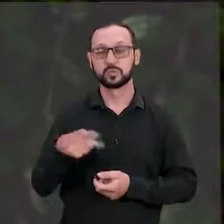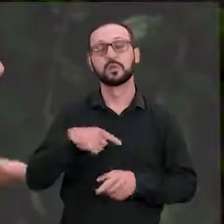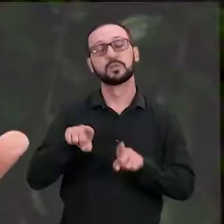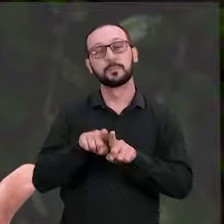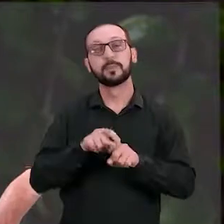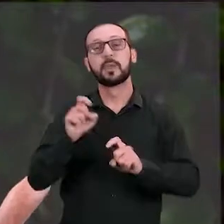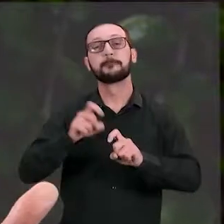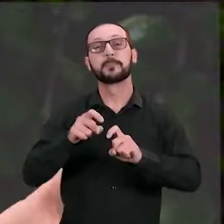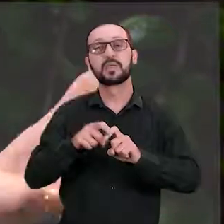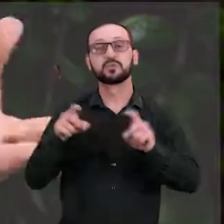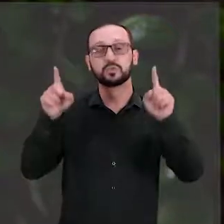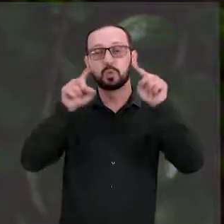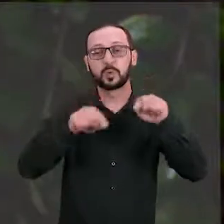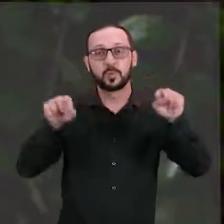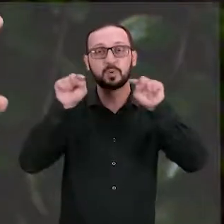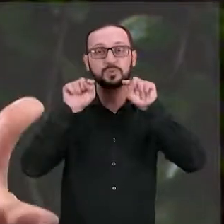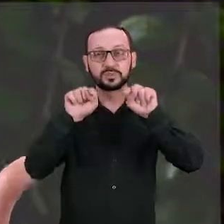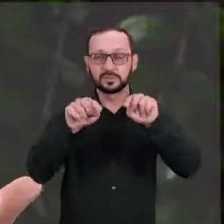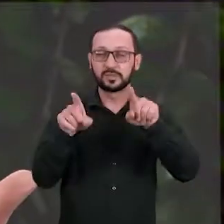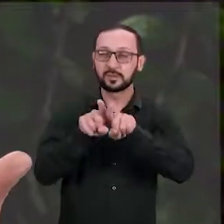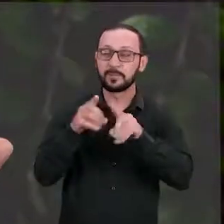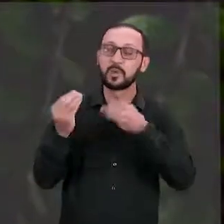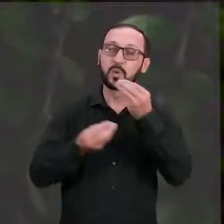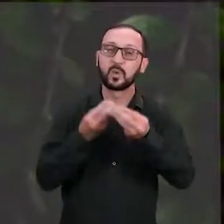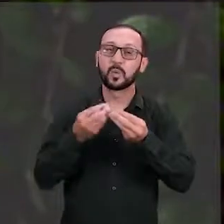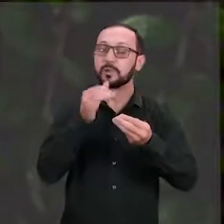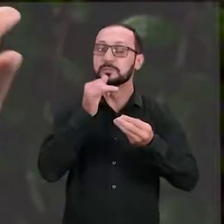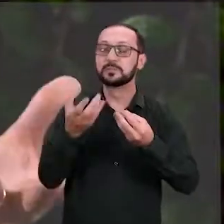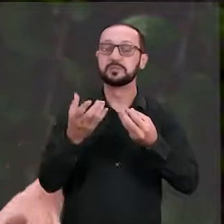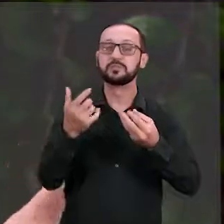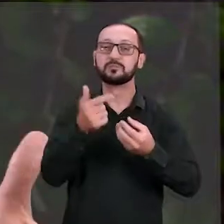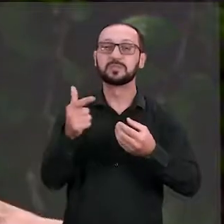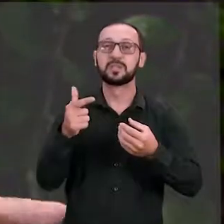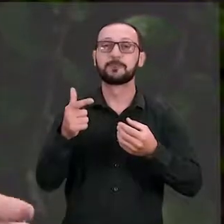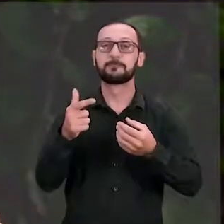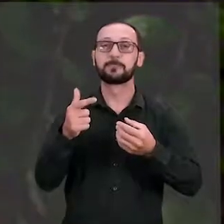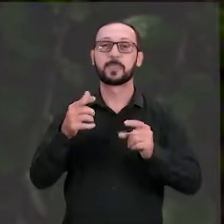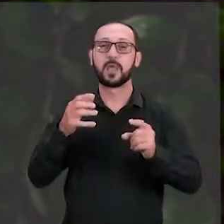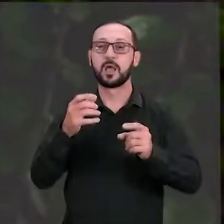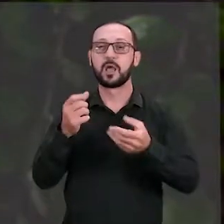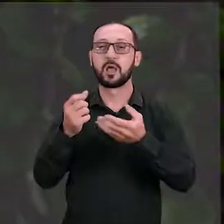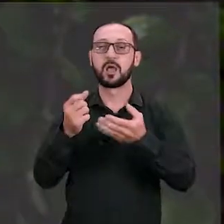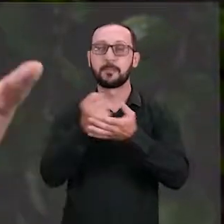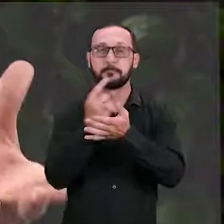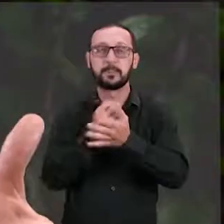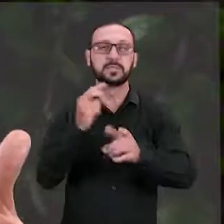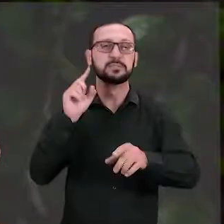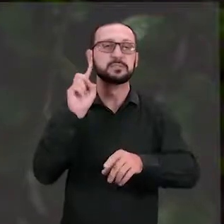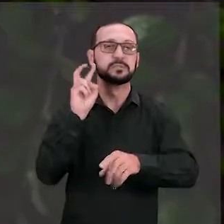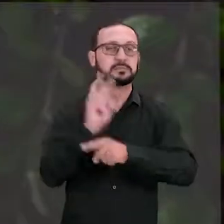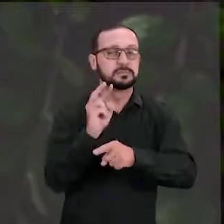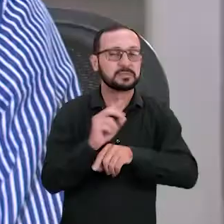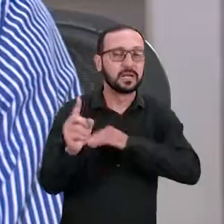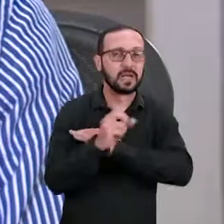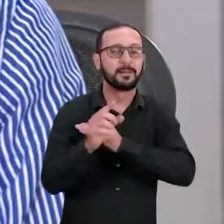senhor é homeopata também. Tem uma outra forma, menos agressiva, de ter